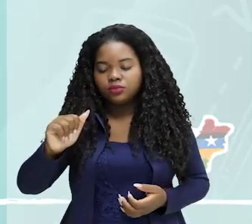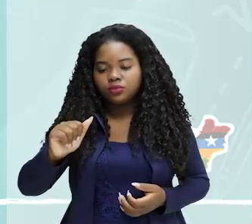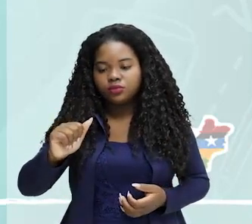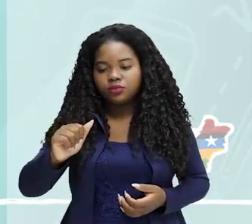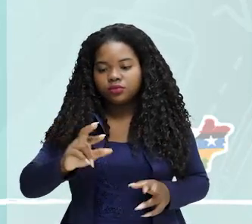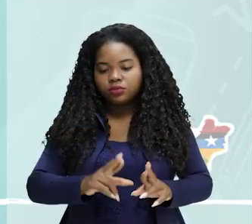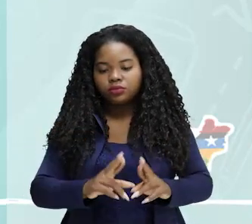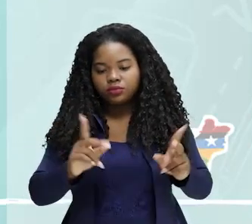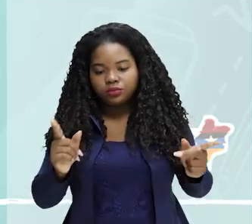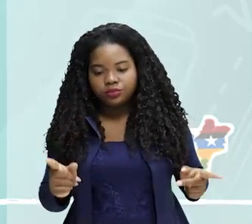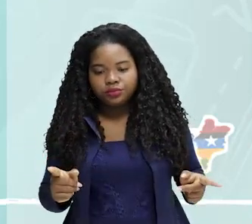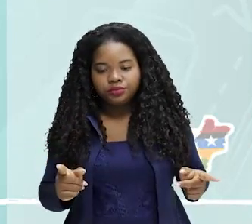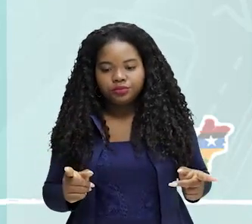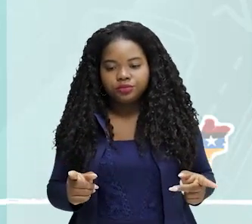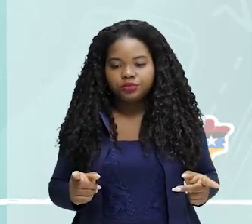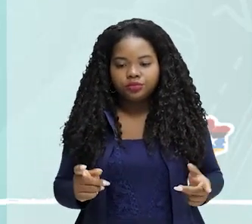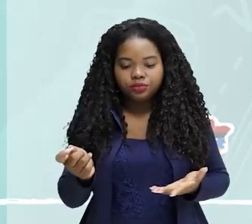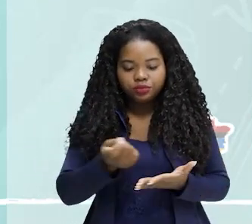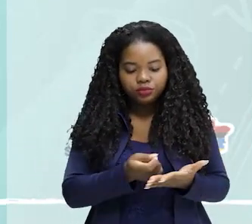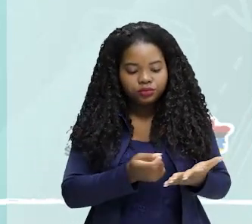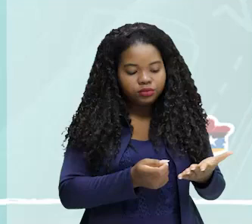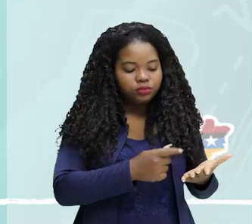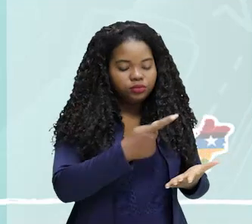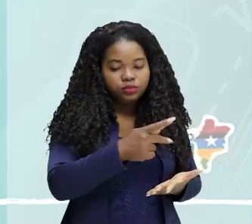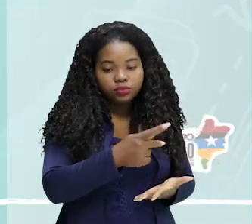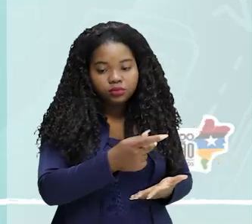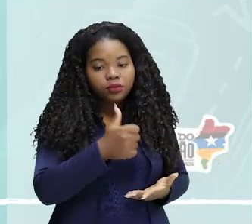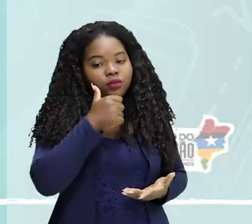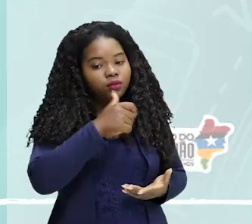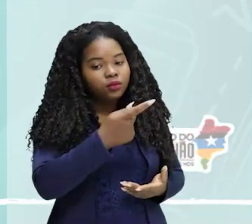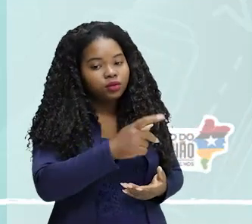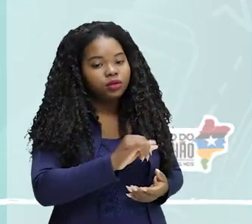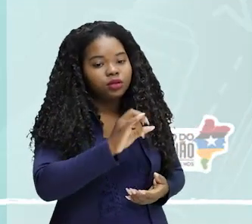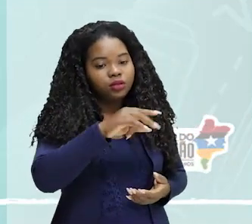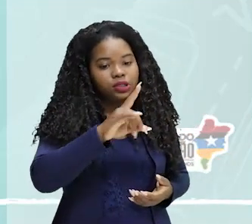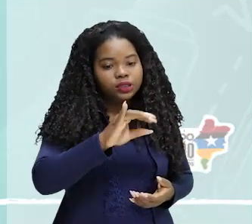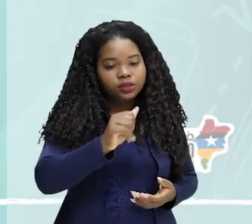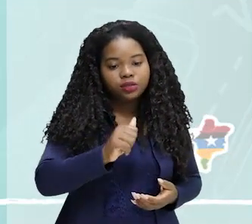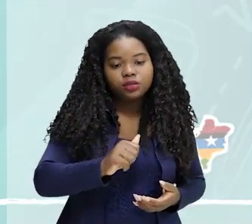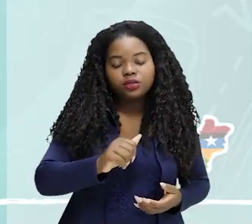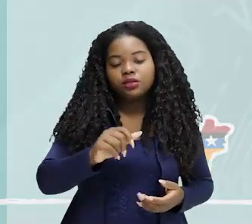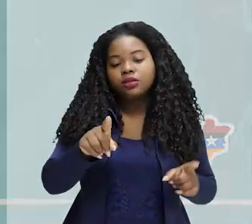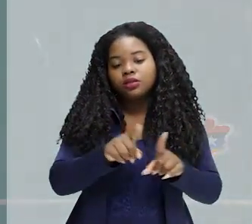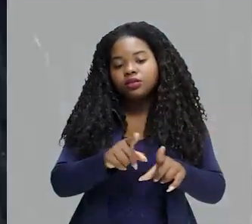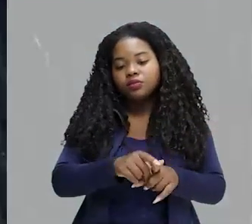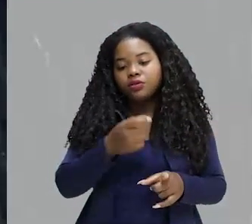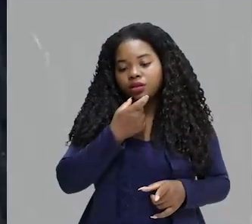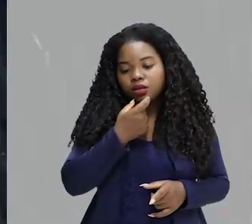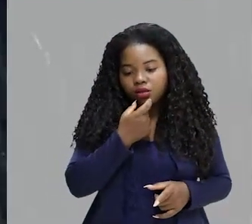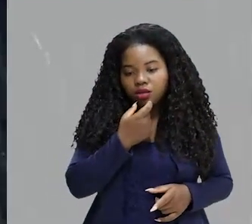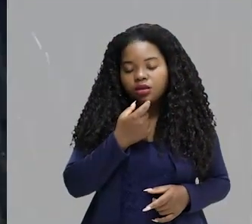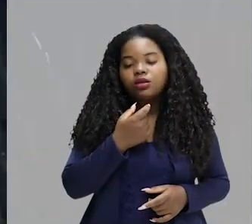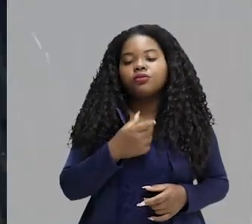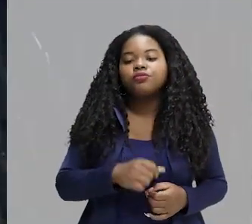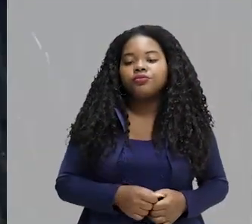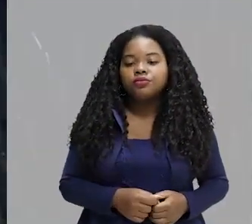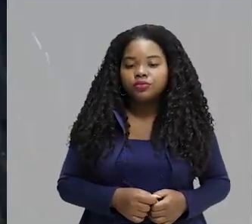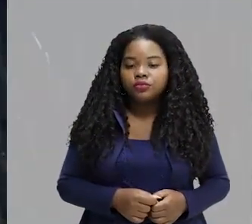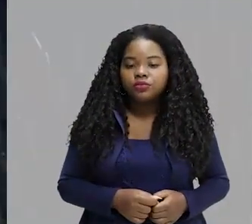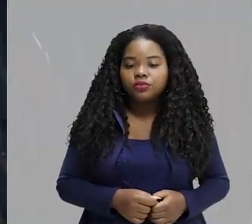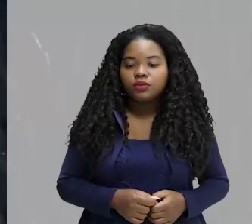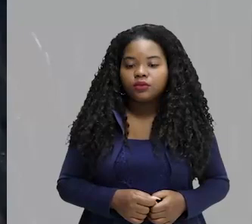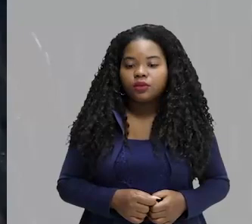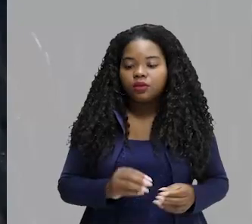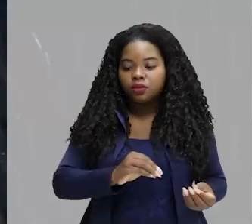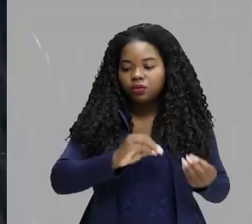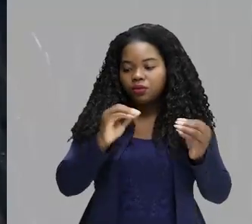as diferenças da escrita dela, que apesar de ser uma indiana e ter também o inglês como língua fluente, ela não